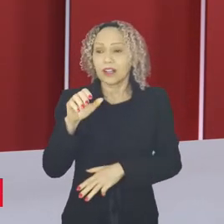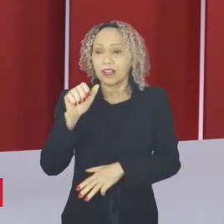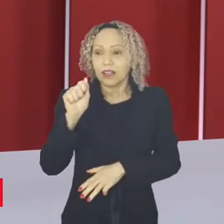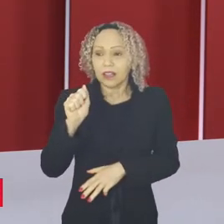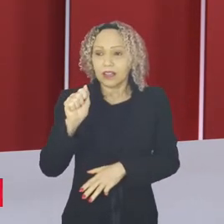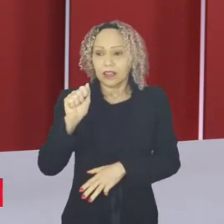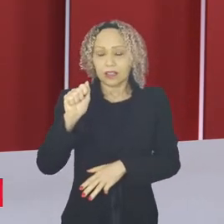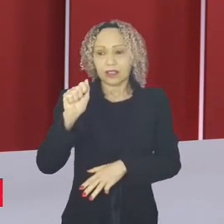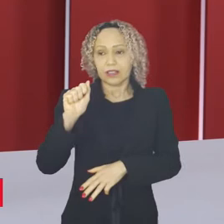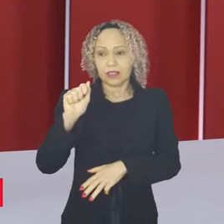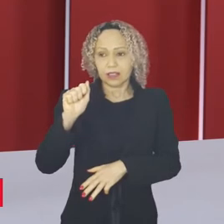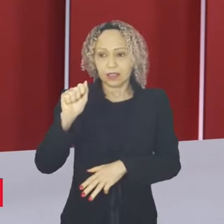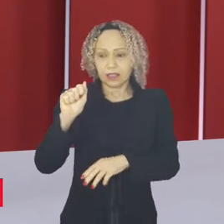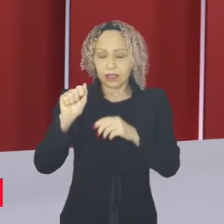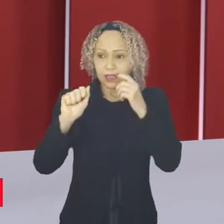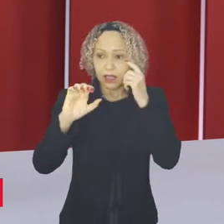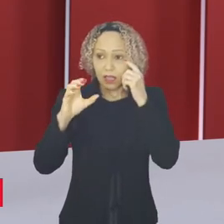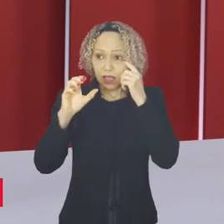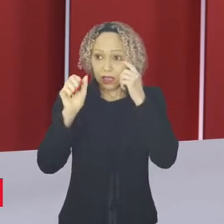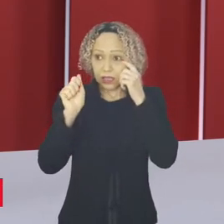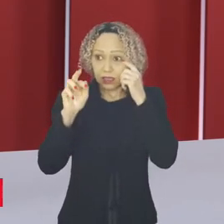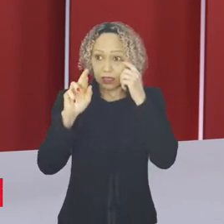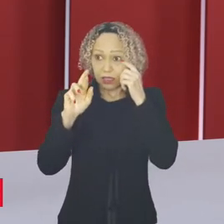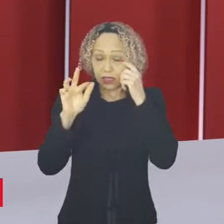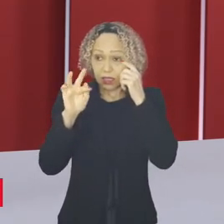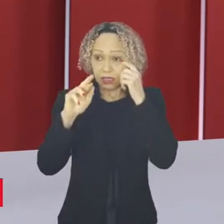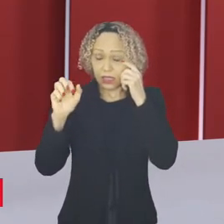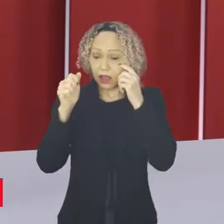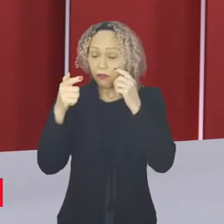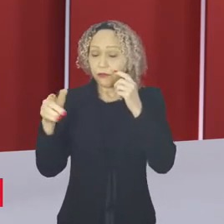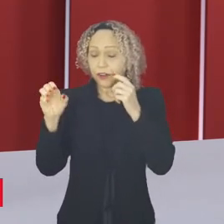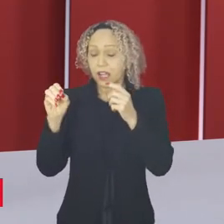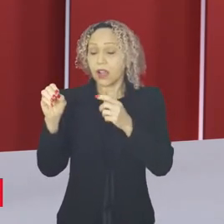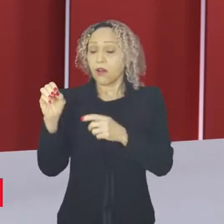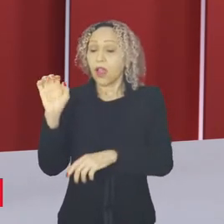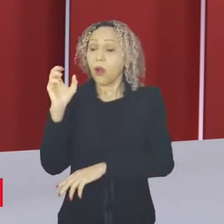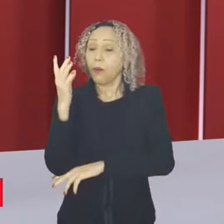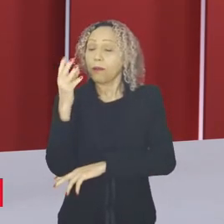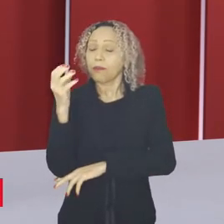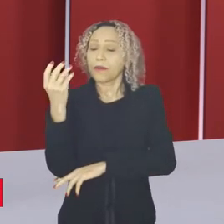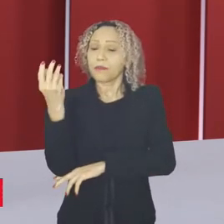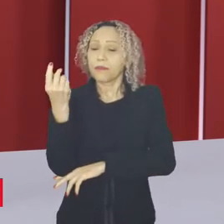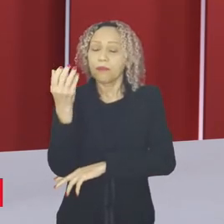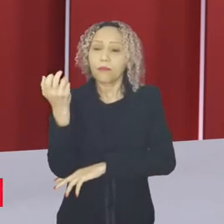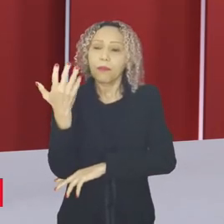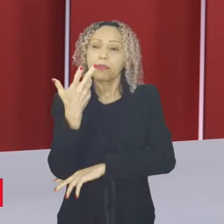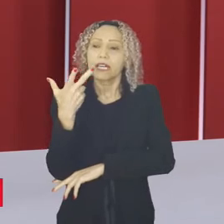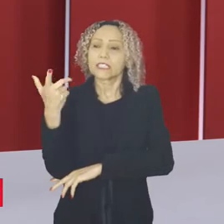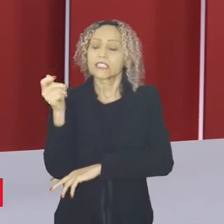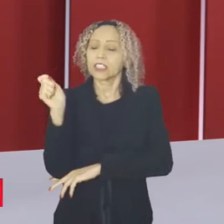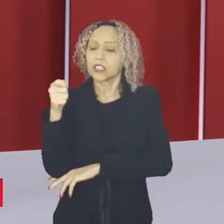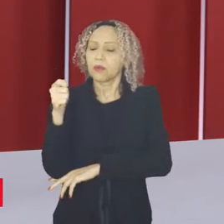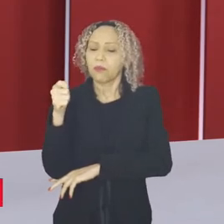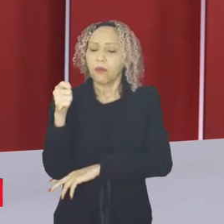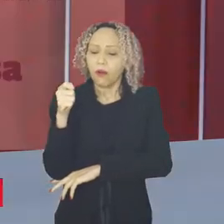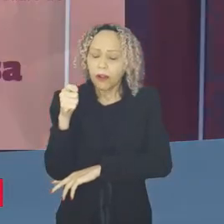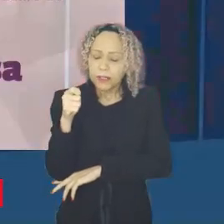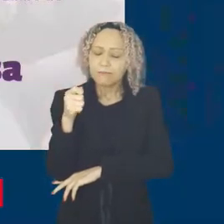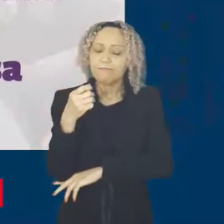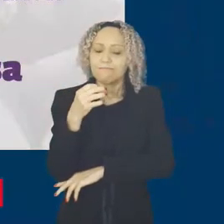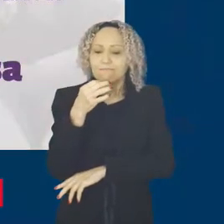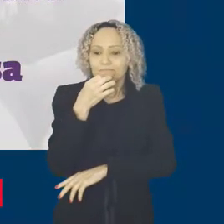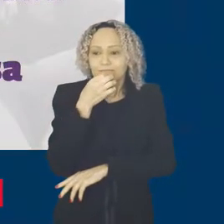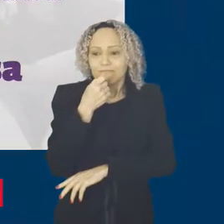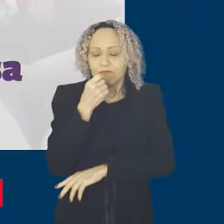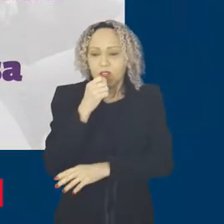muito poderosa. Deixa eu contar para vocês que hoje, nessa segunda-feira, a gente continua com conteúdos inéditos na TV Elas